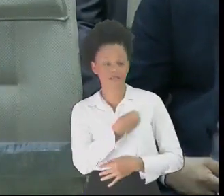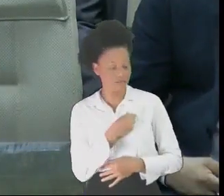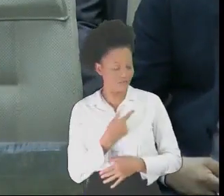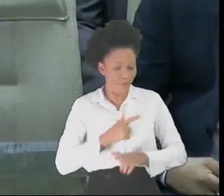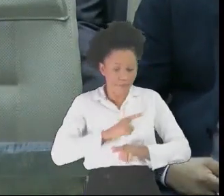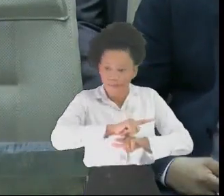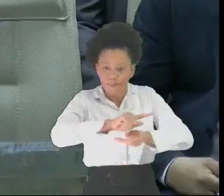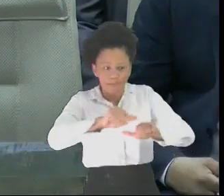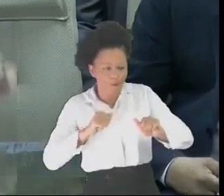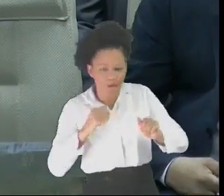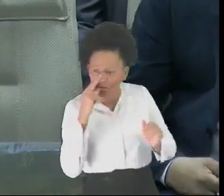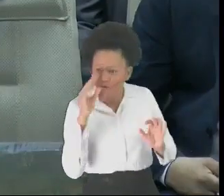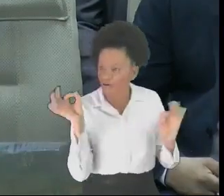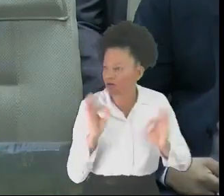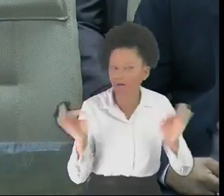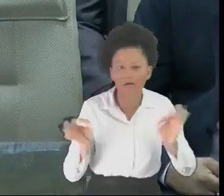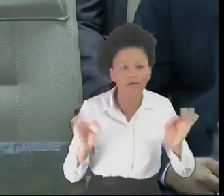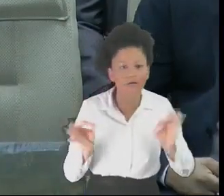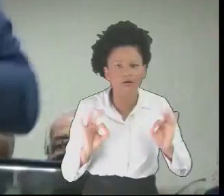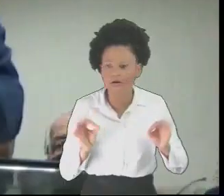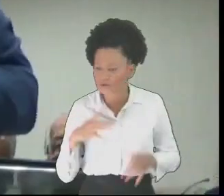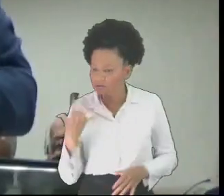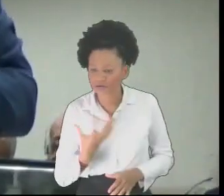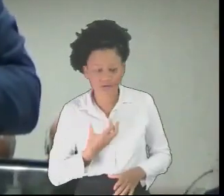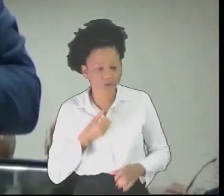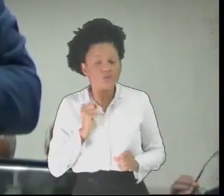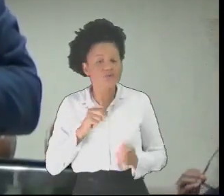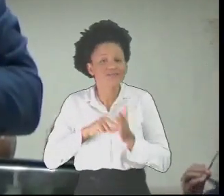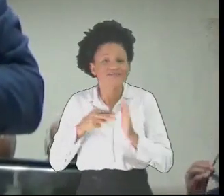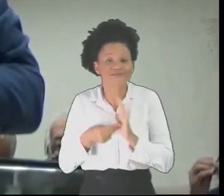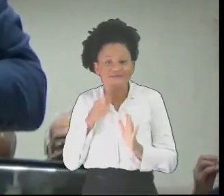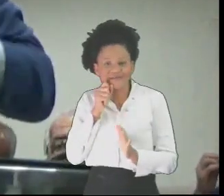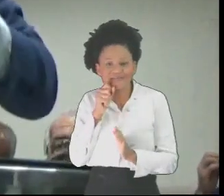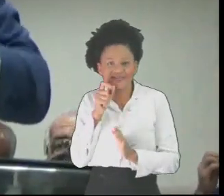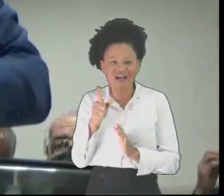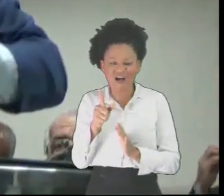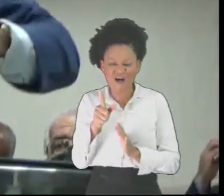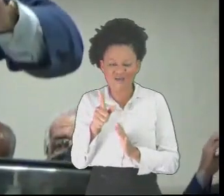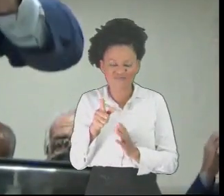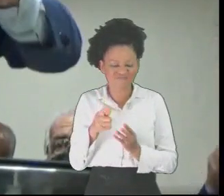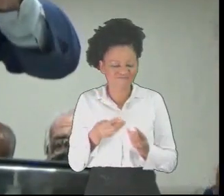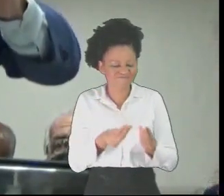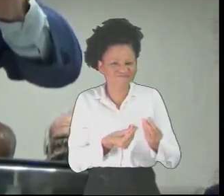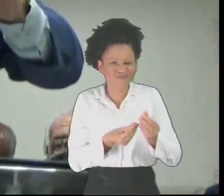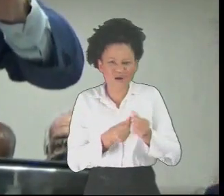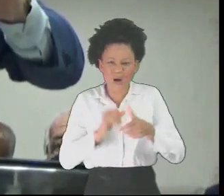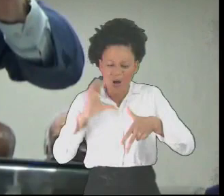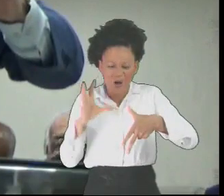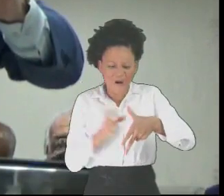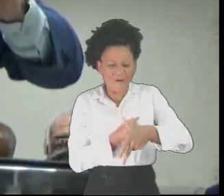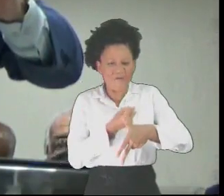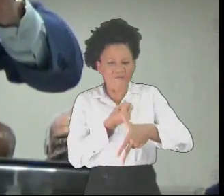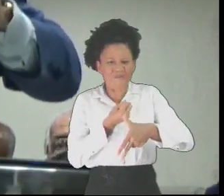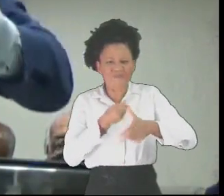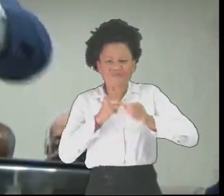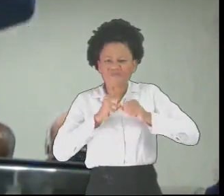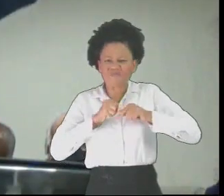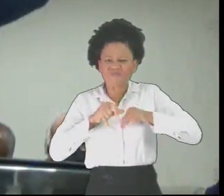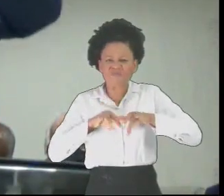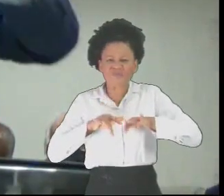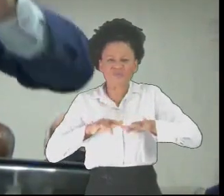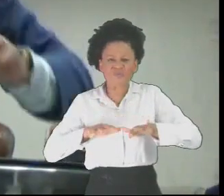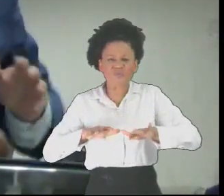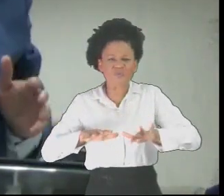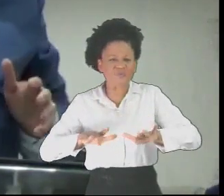ausência, a ausência do sal, vai deixar que a corrupção se